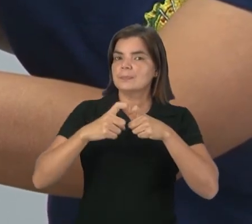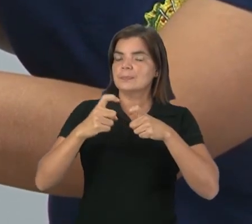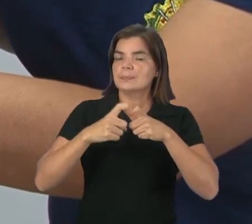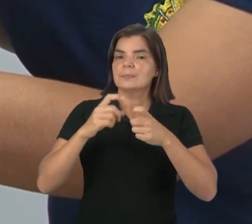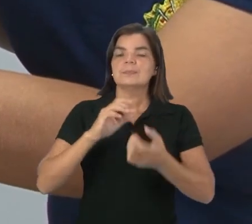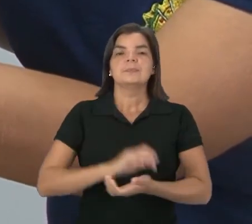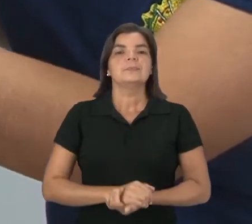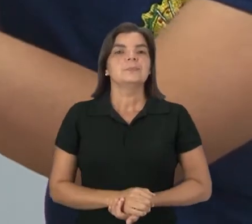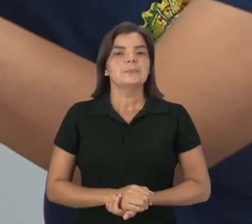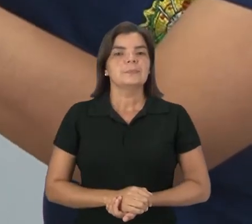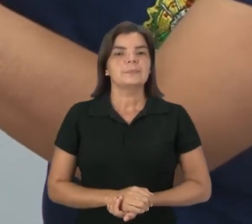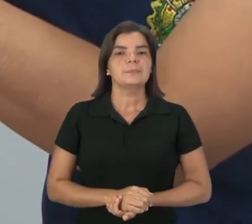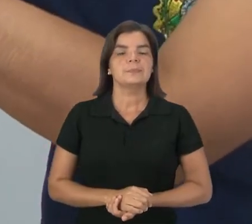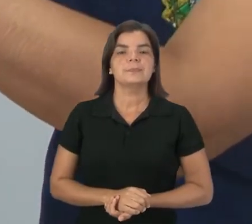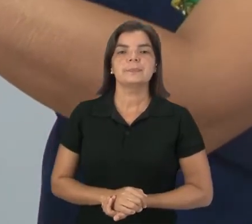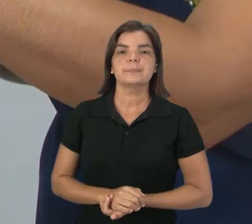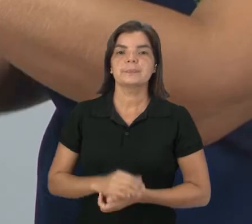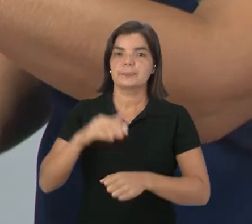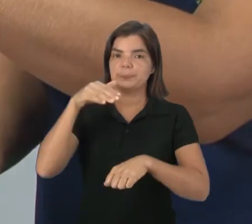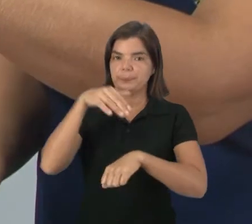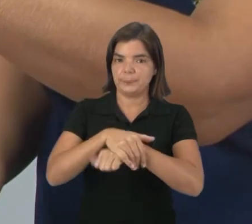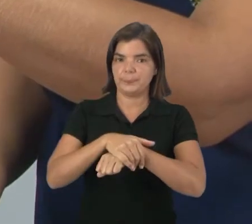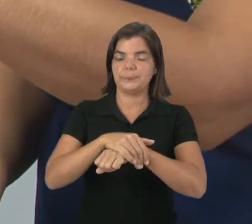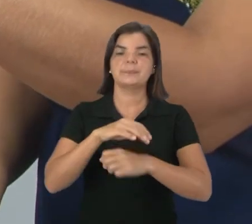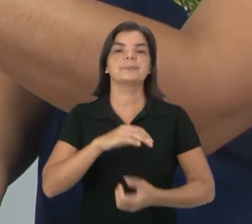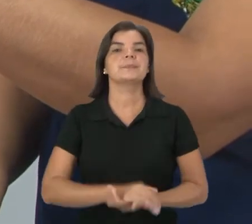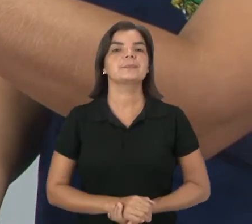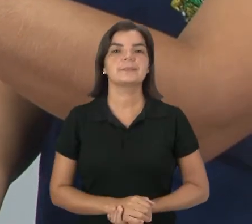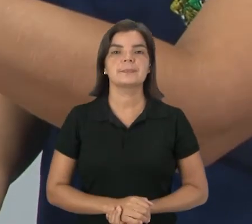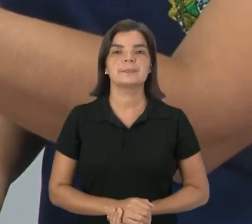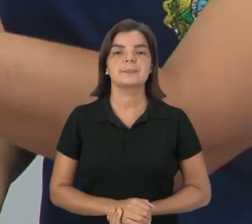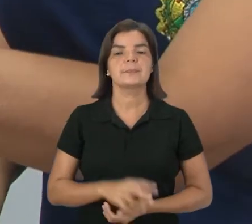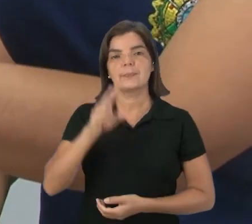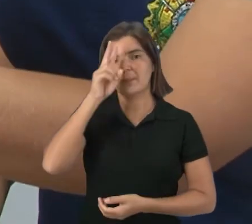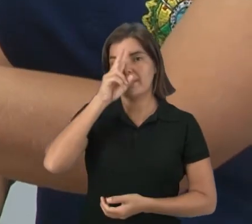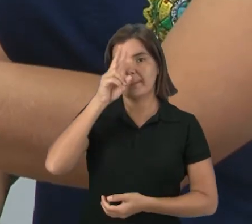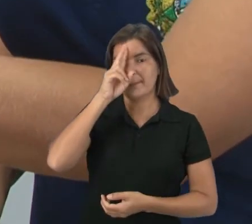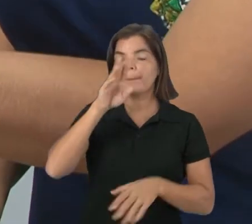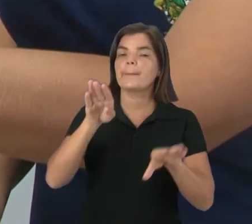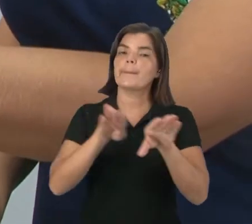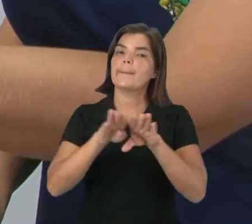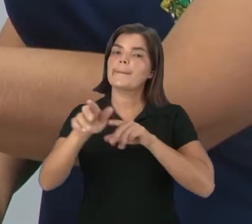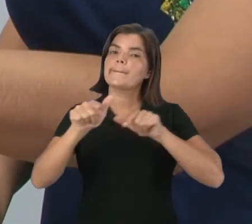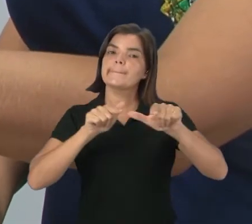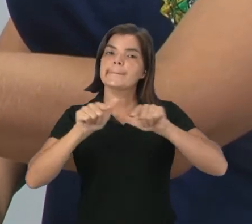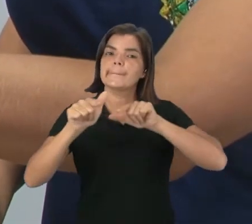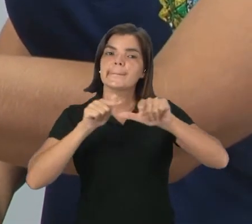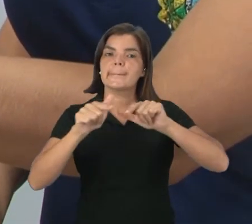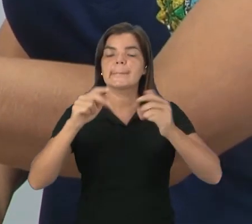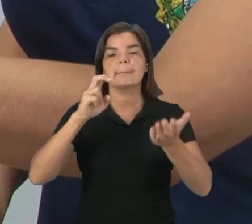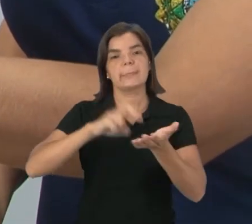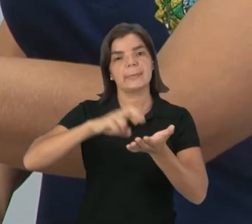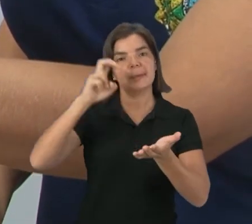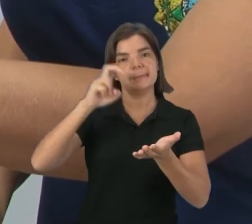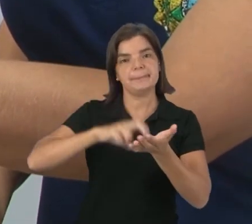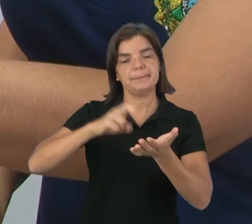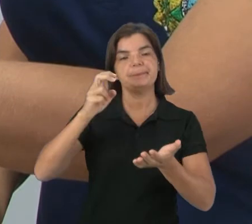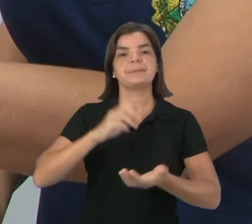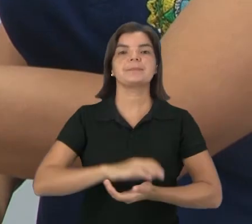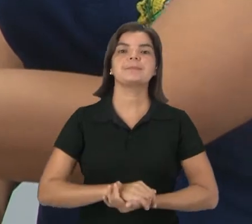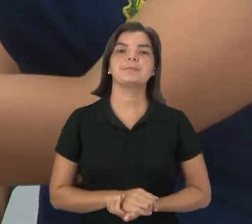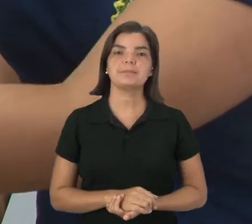na escola vamos aqui no período da noite certo Lembrando que ele também exerce as suas atividades